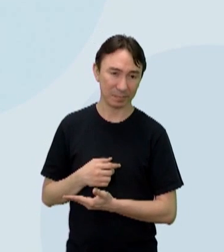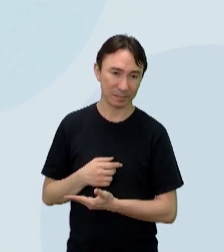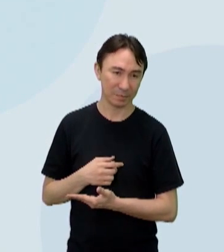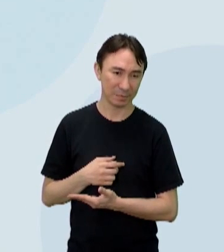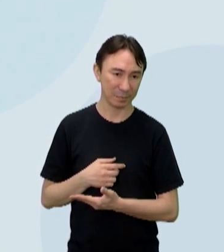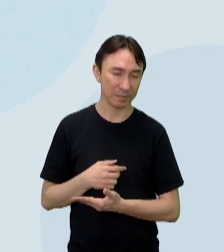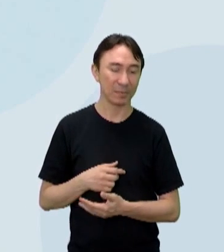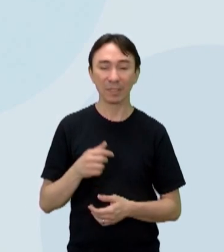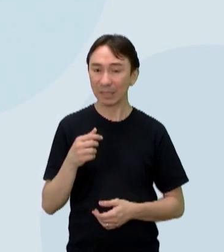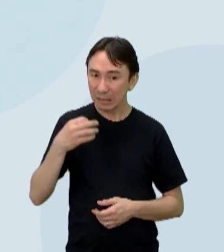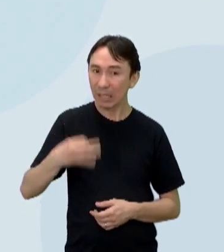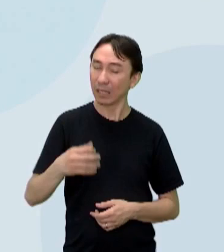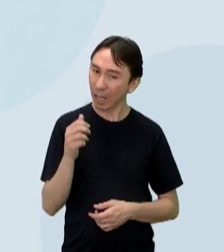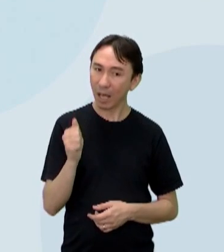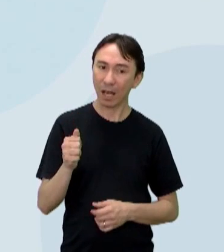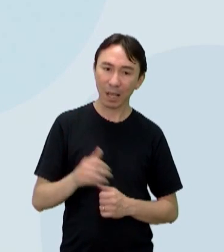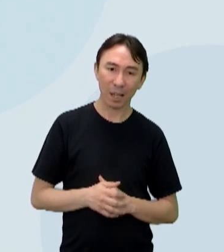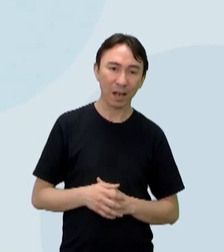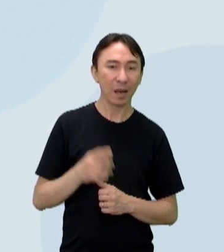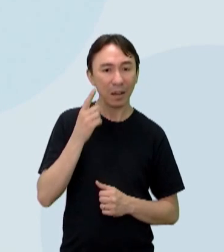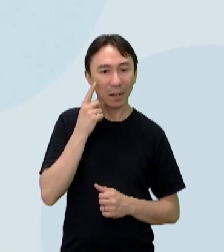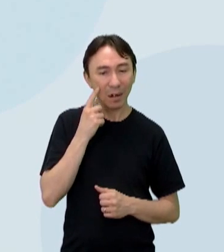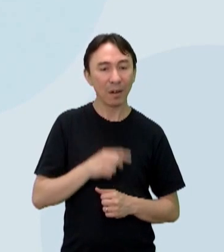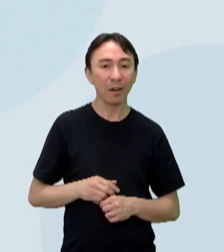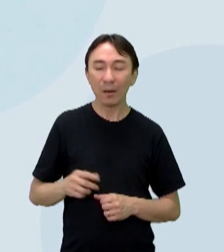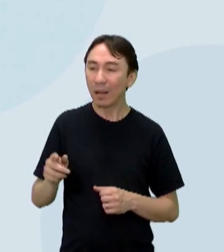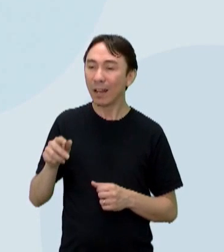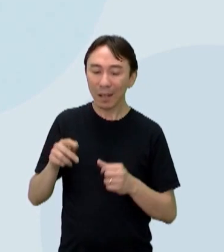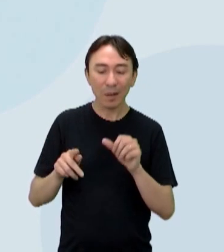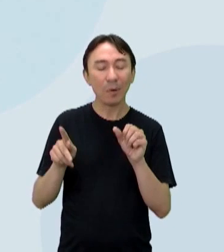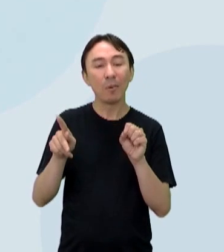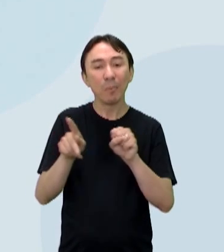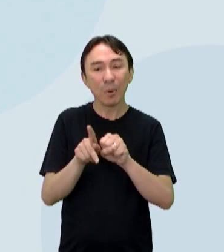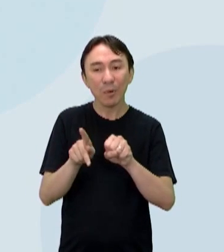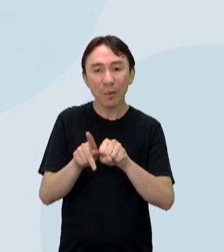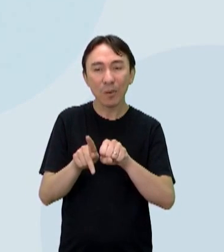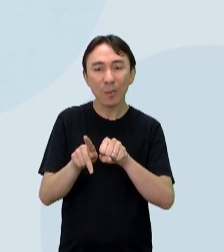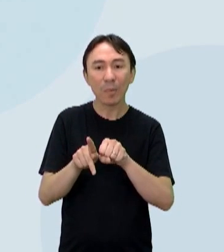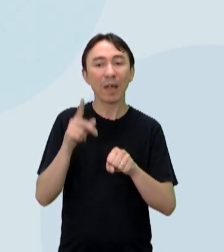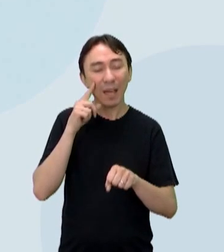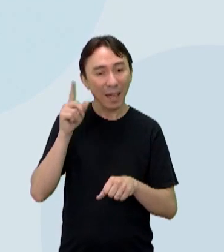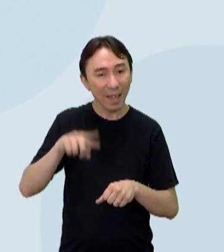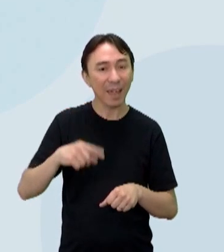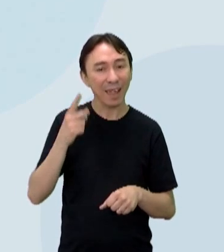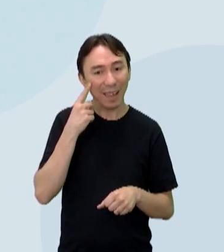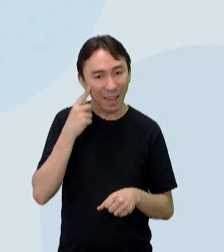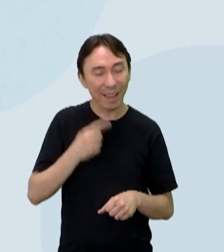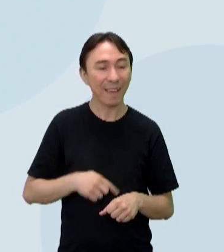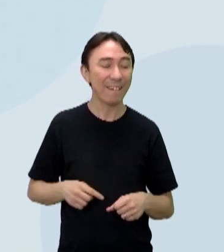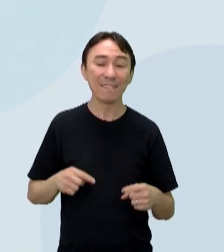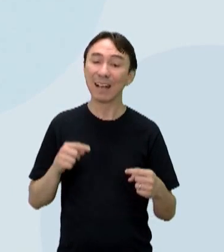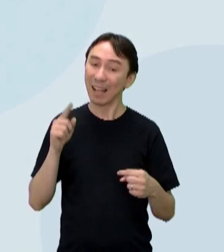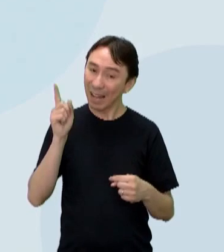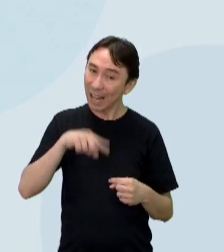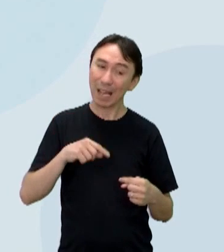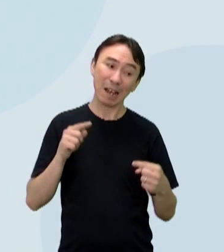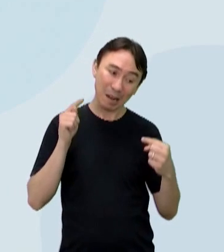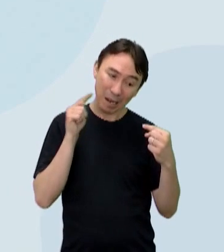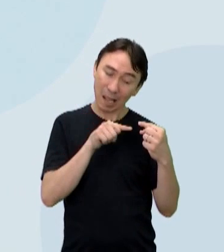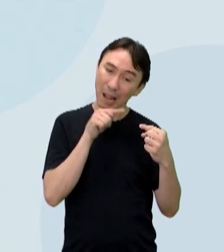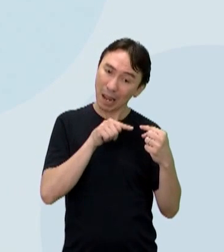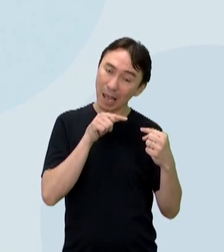A correta. O pronome, ele estabelece a coesão referencial, ou seja, ele faz referência